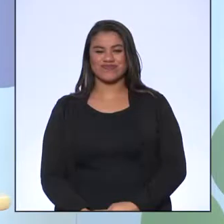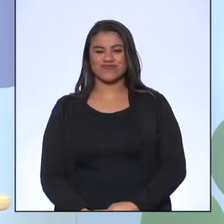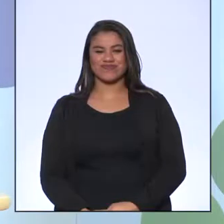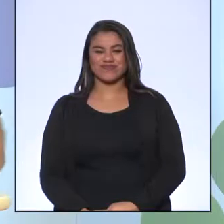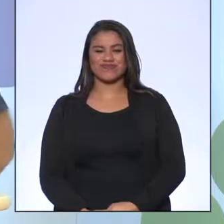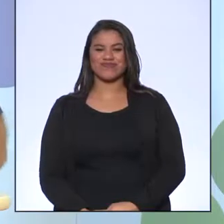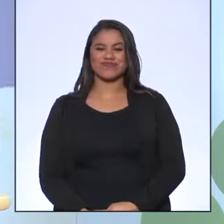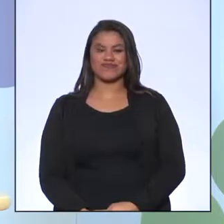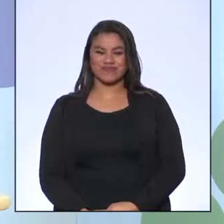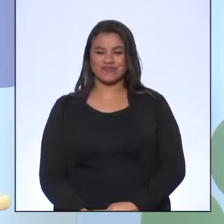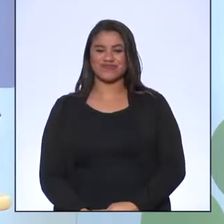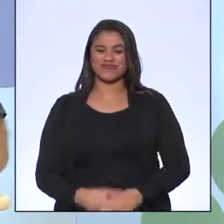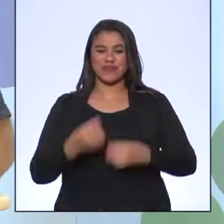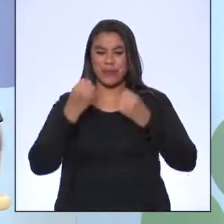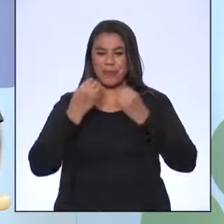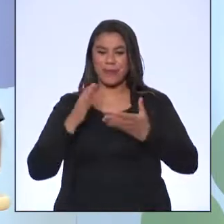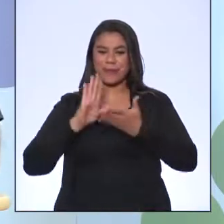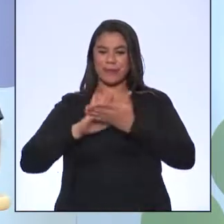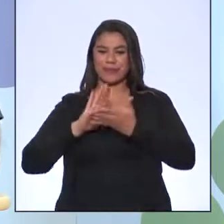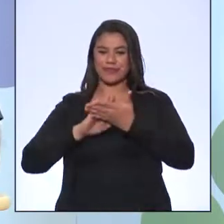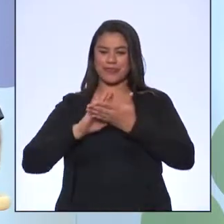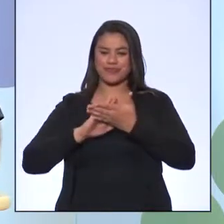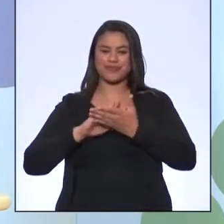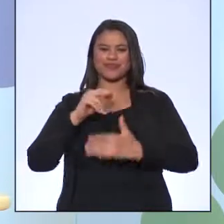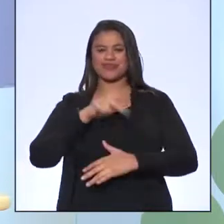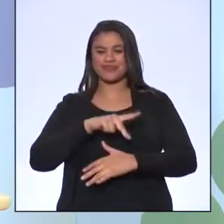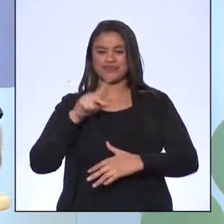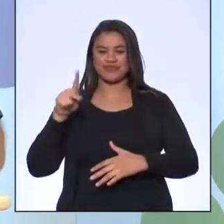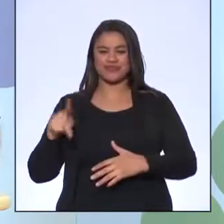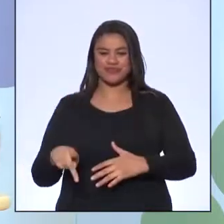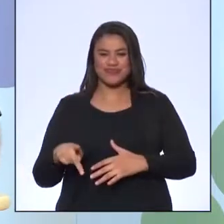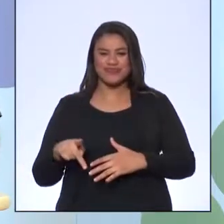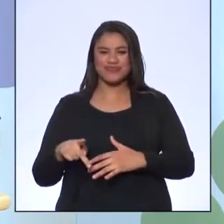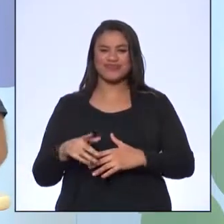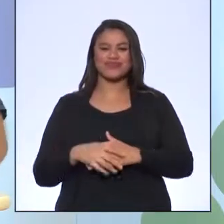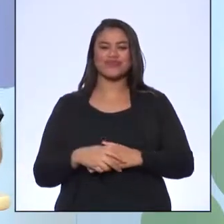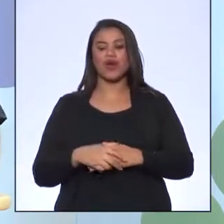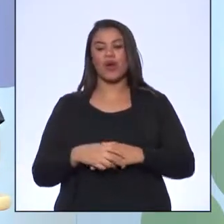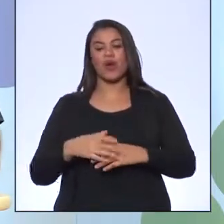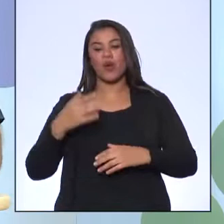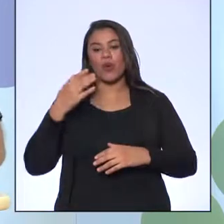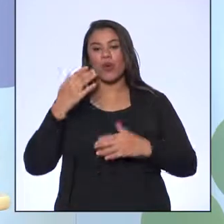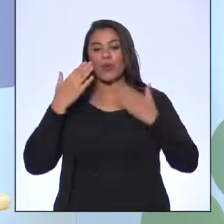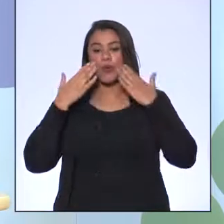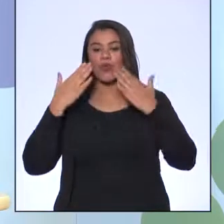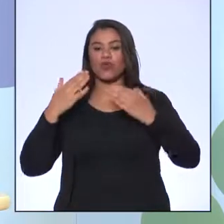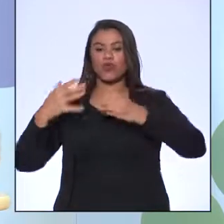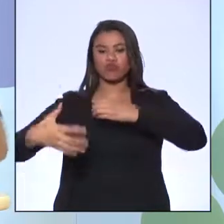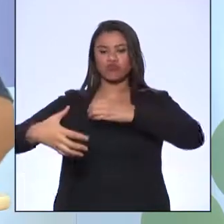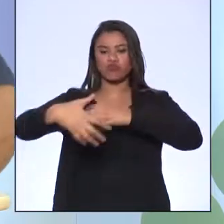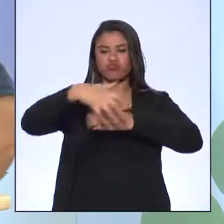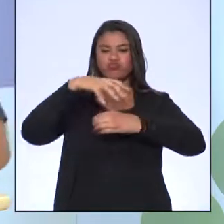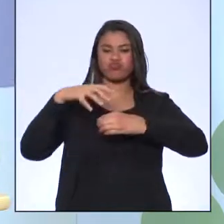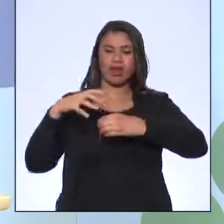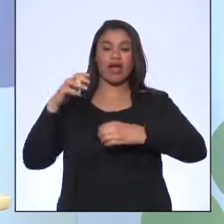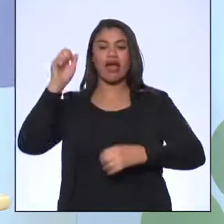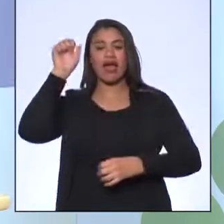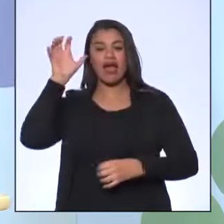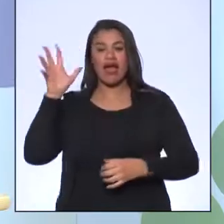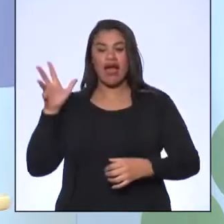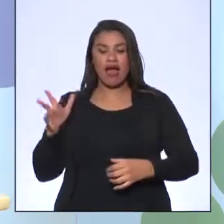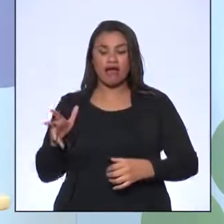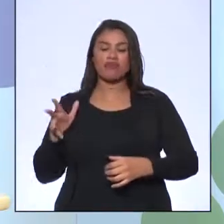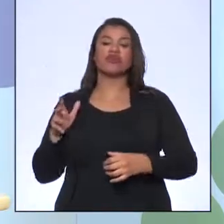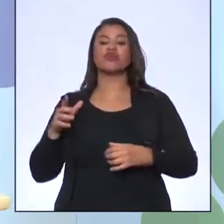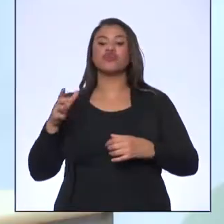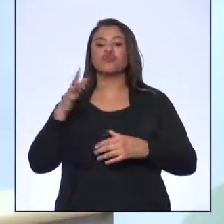Muito bom, parabéns ao vídeo, professora Mariana, destacando aí o continente africano, as suas características. Correto,